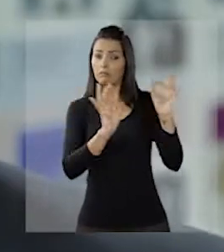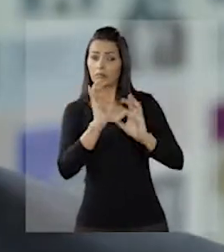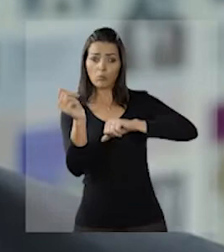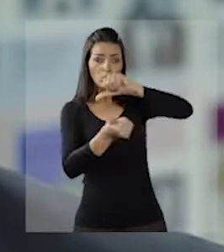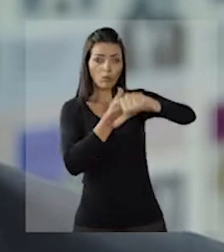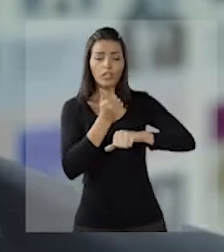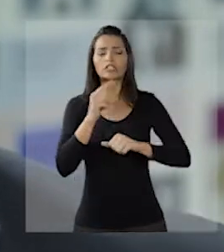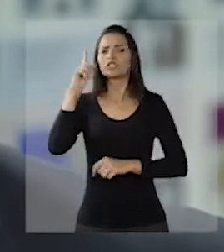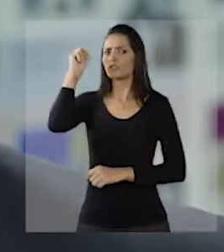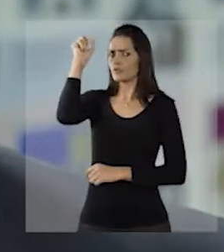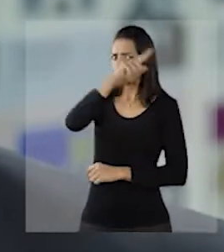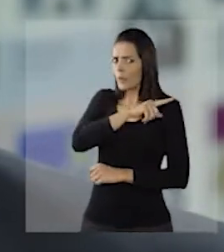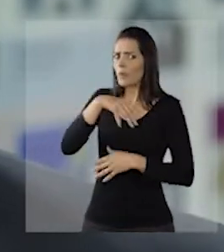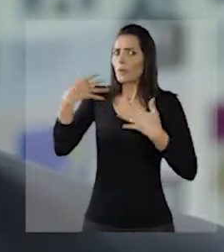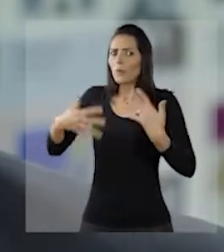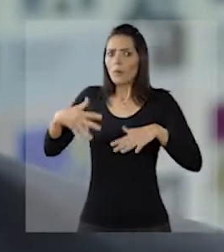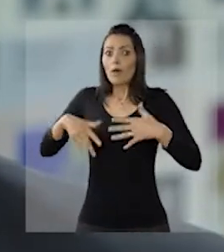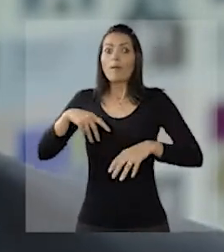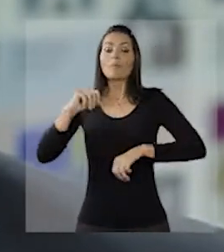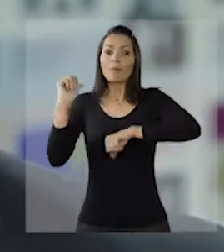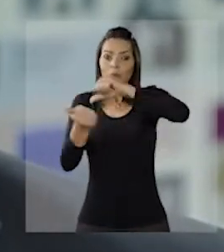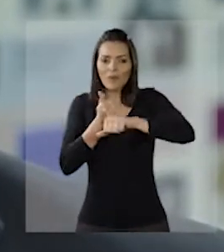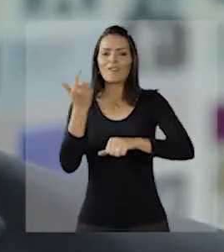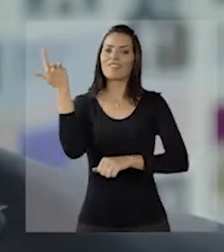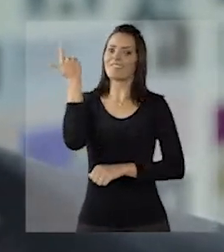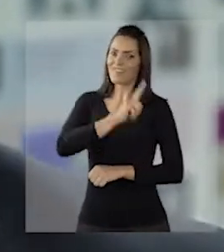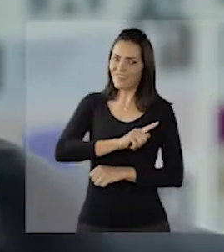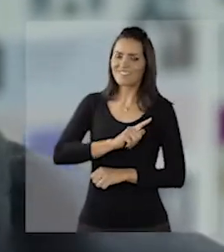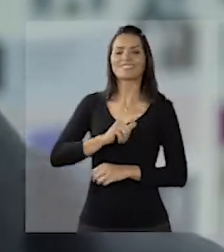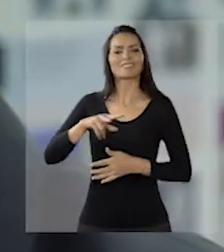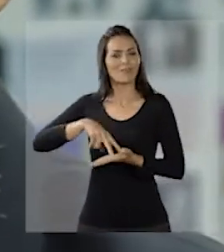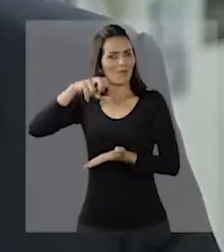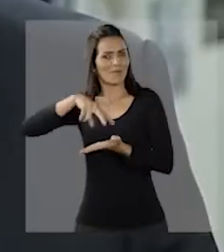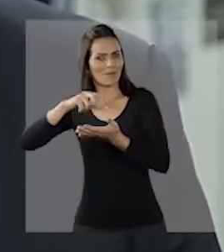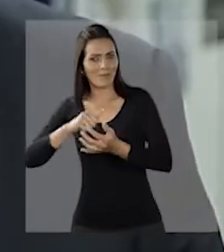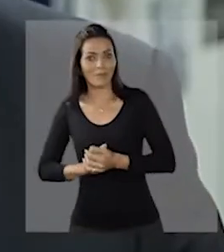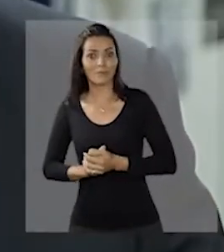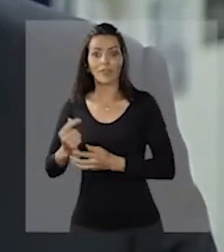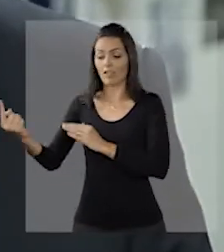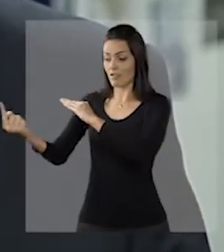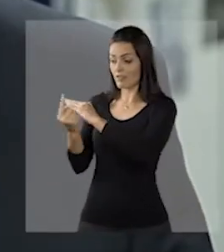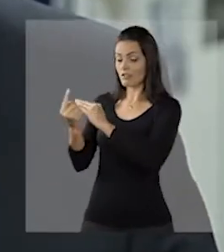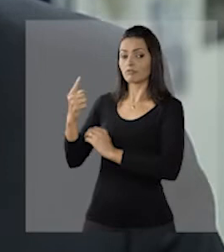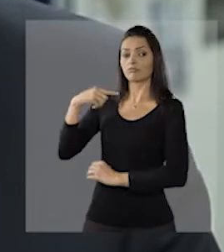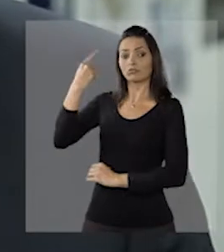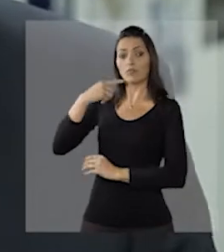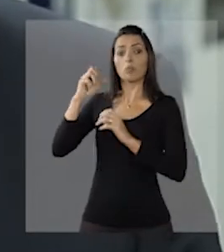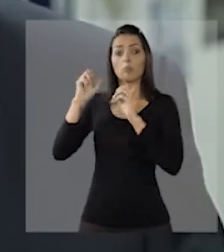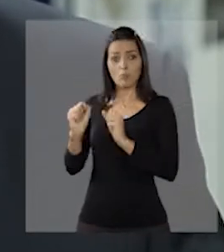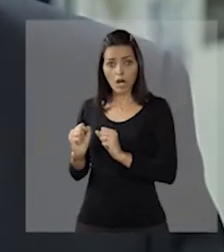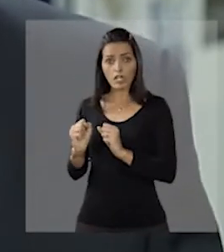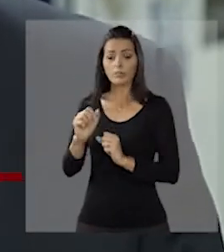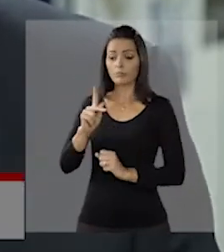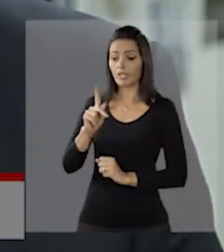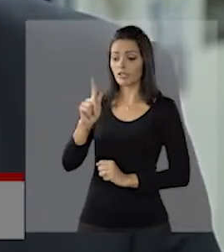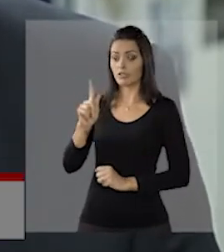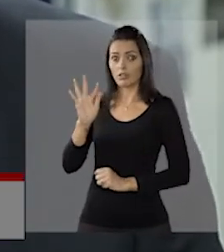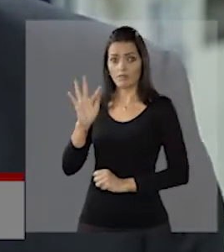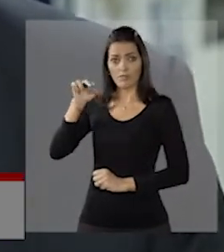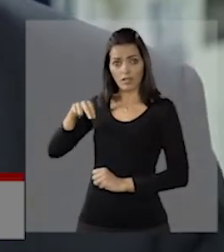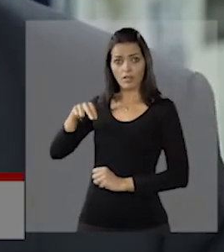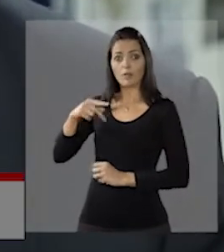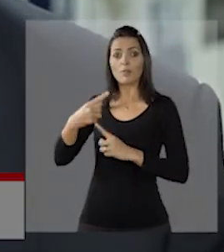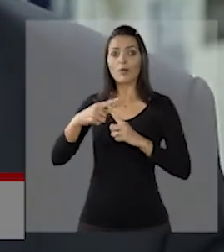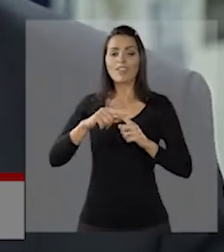as dificuldades enfrentadas pela classe e comemorou a conquista. Então ele hoje pode se dirigir à Fazenda Pública, à Procuradoria, que